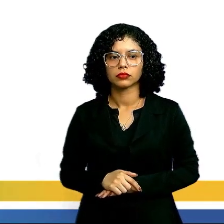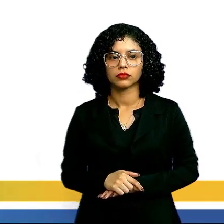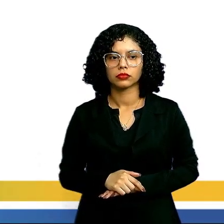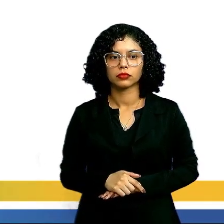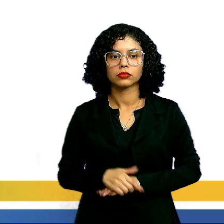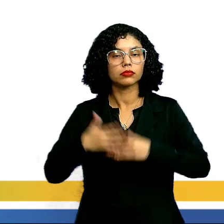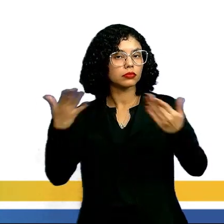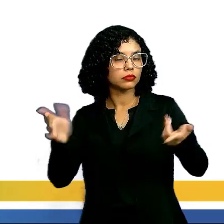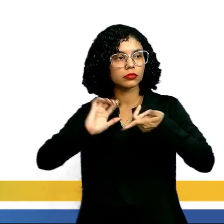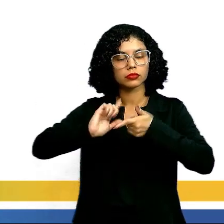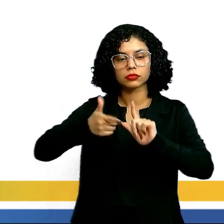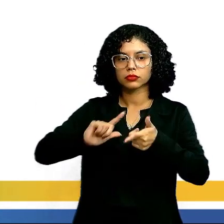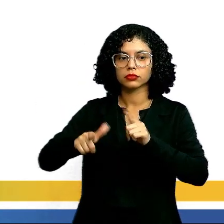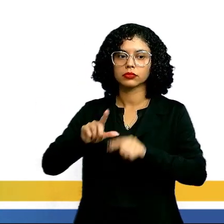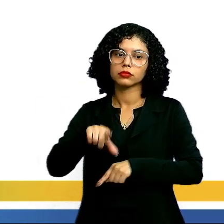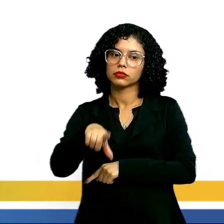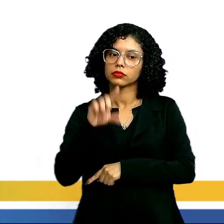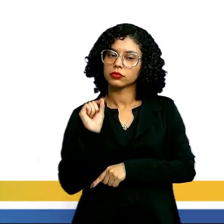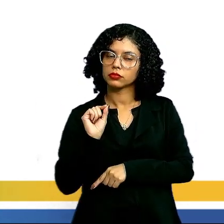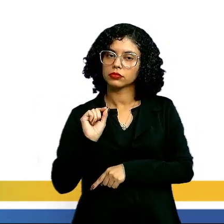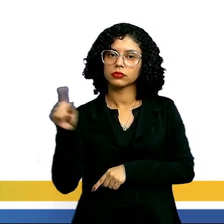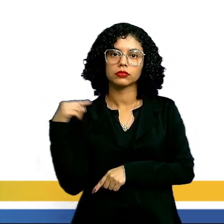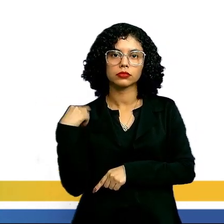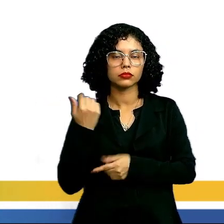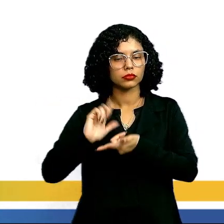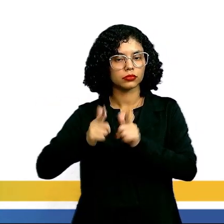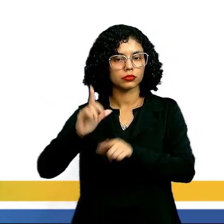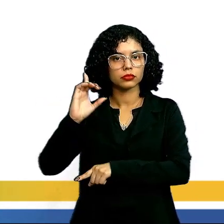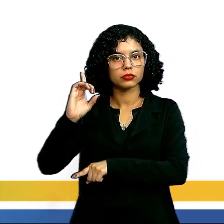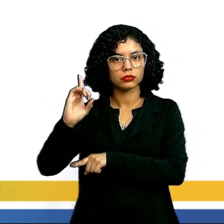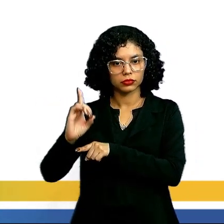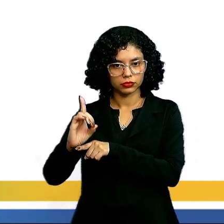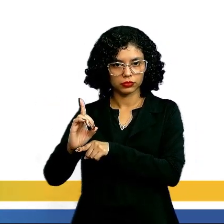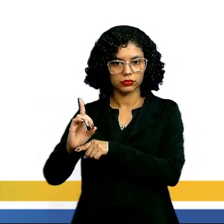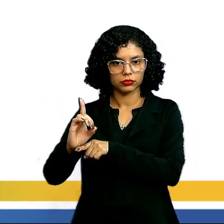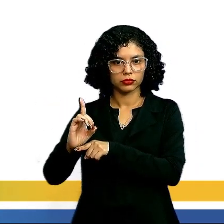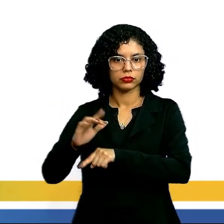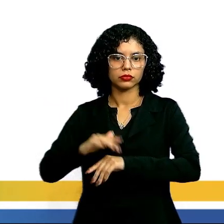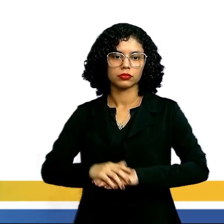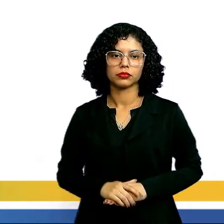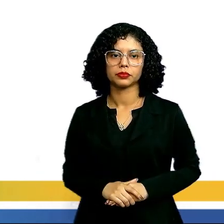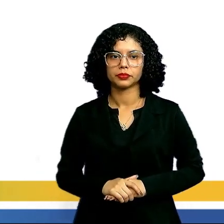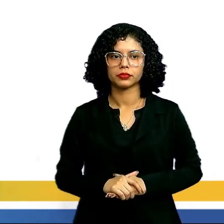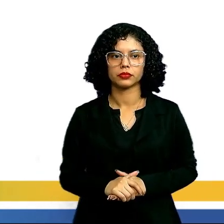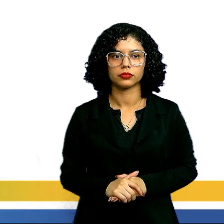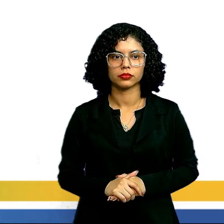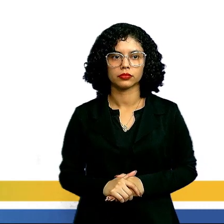vejamos. Portanto, aí, a nossa alternativa correta é a letra D.